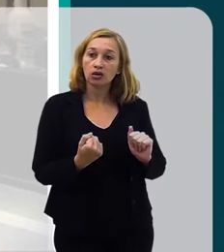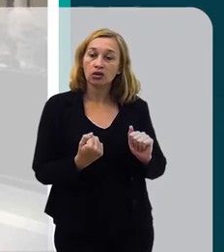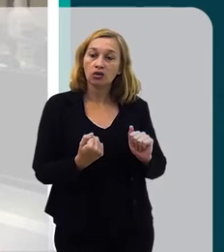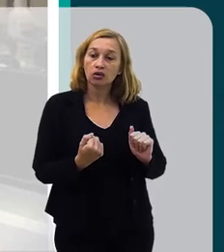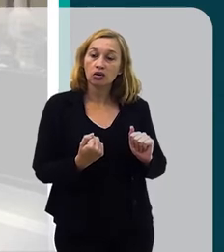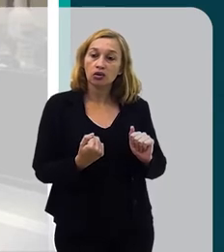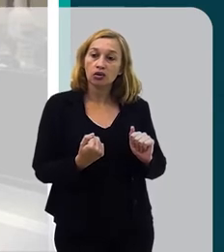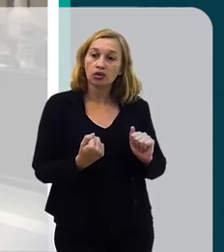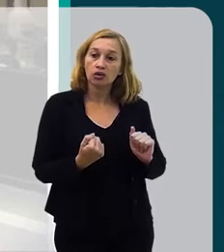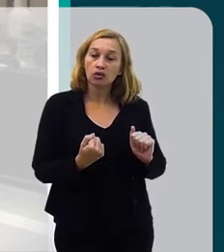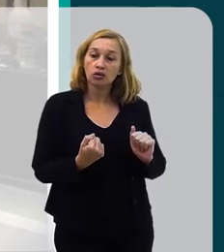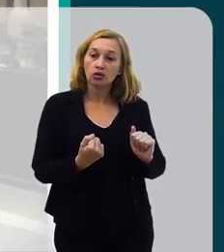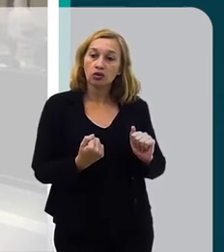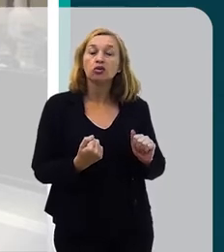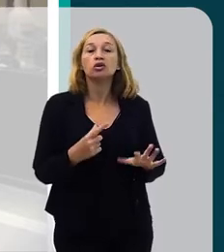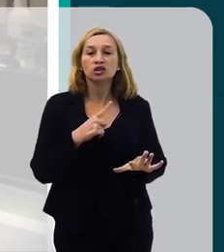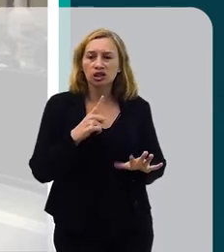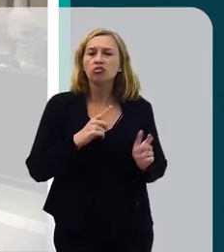E